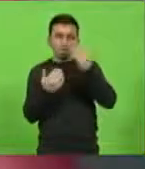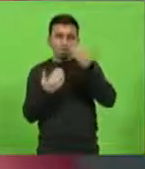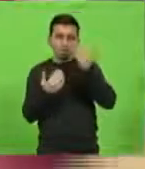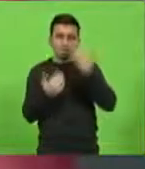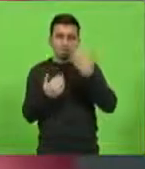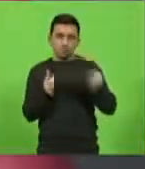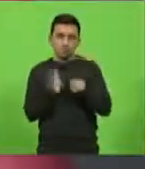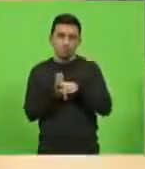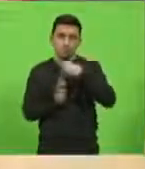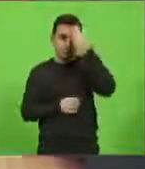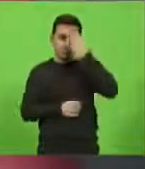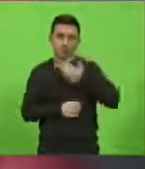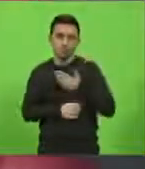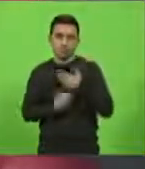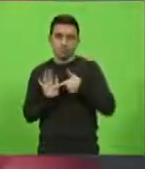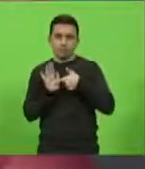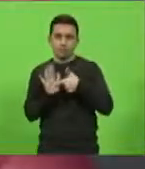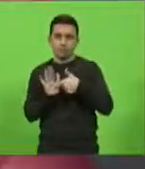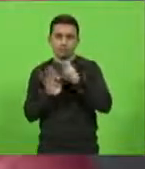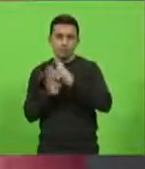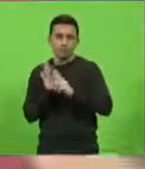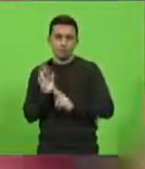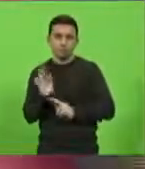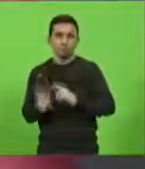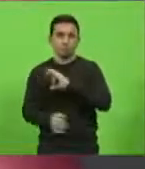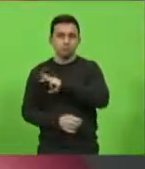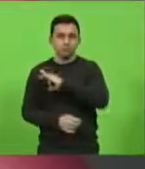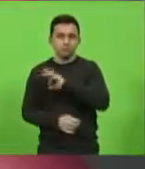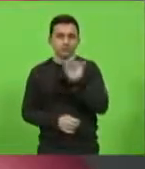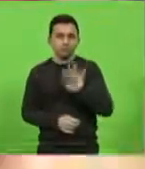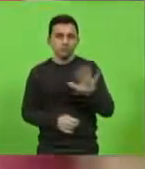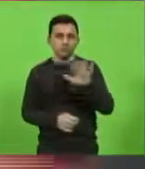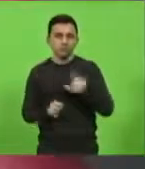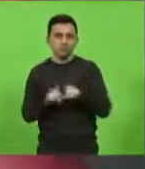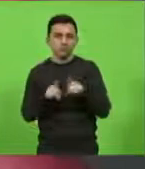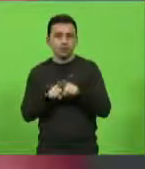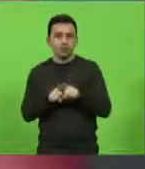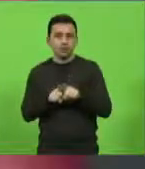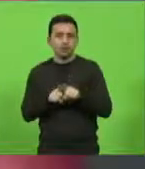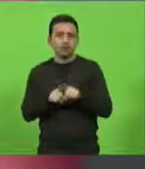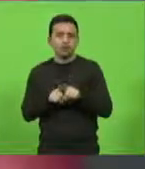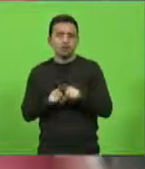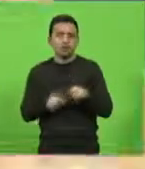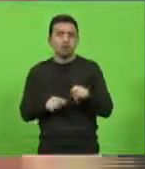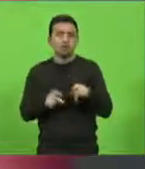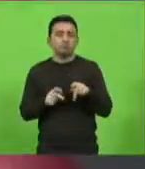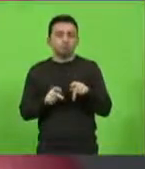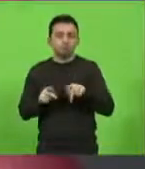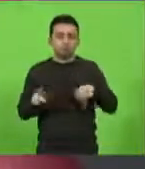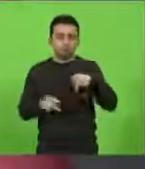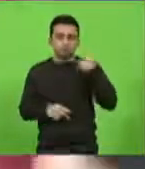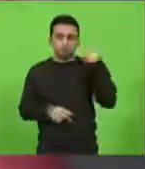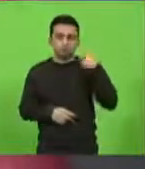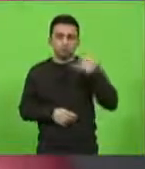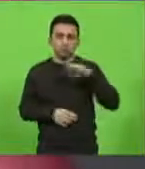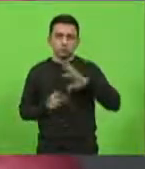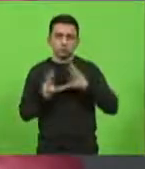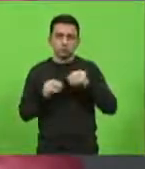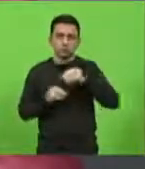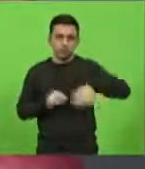relatos mencionados no relatório da polícia federal e na manifestação da procuradoria geral da república reforçam